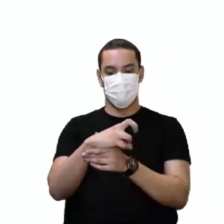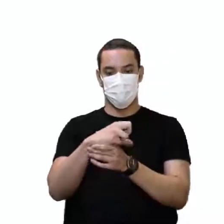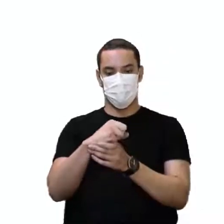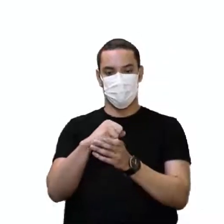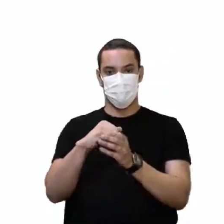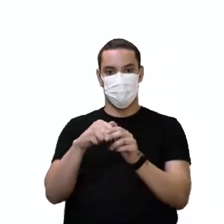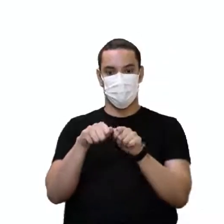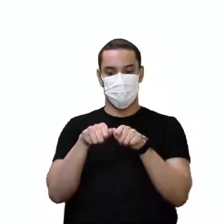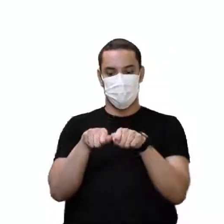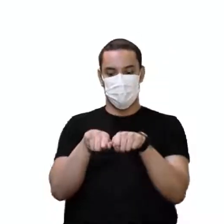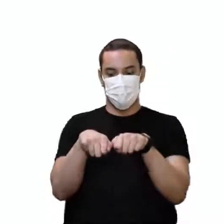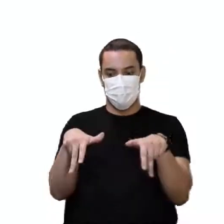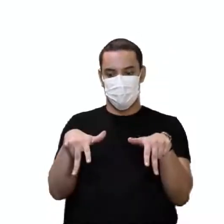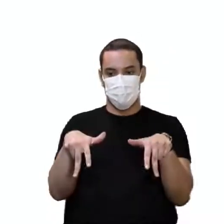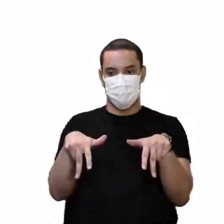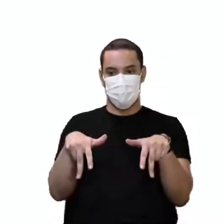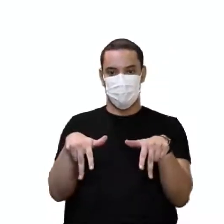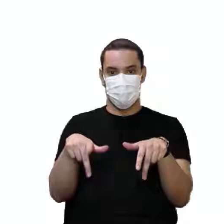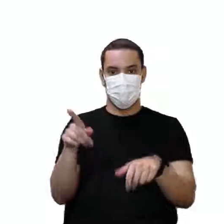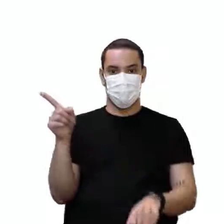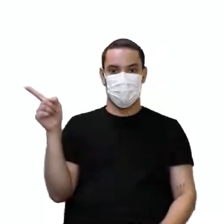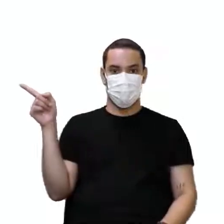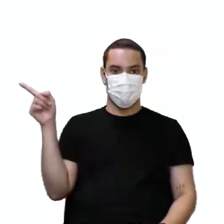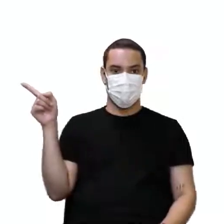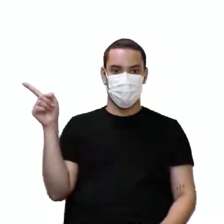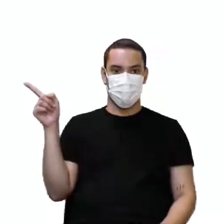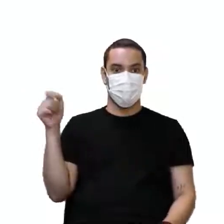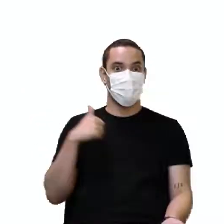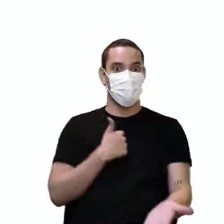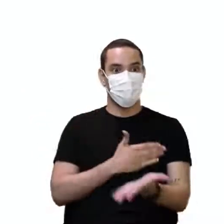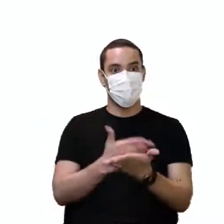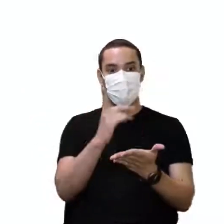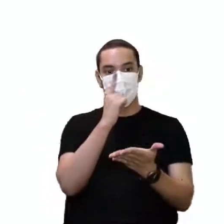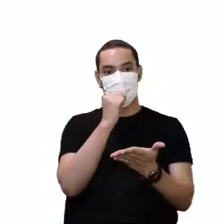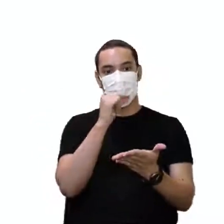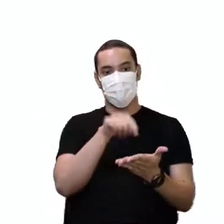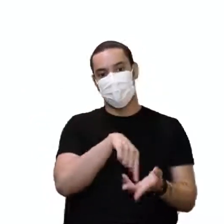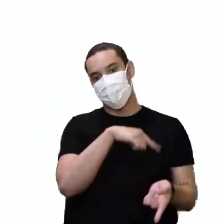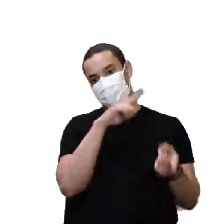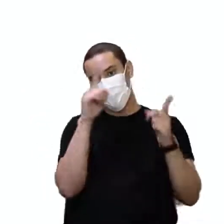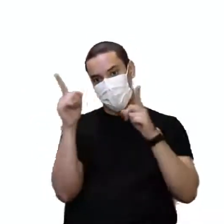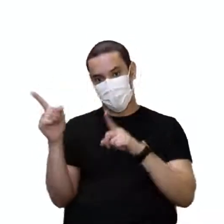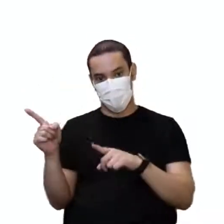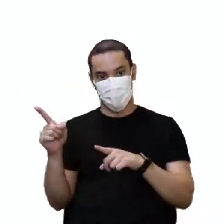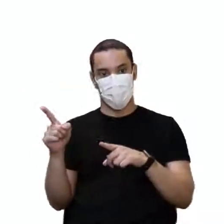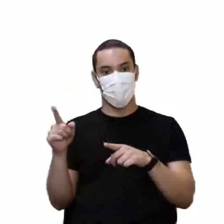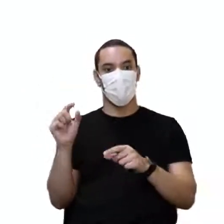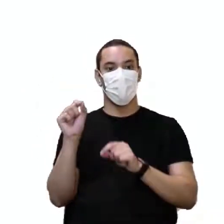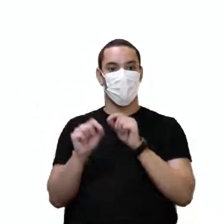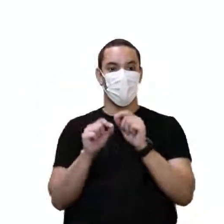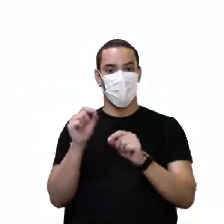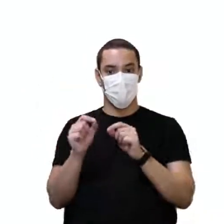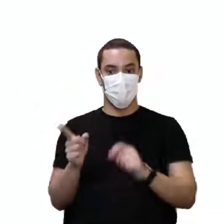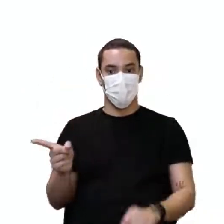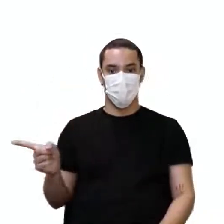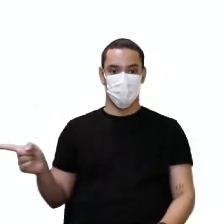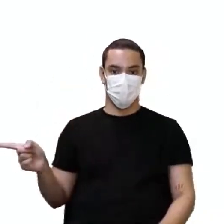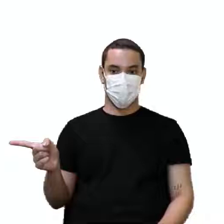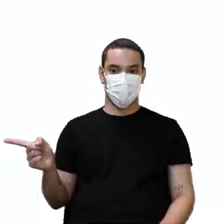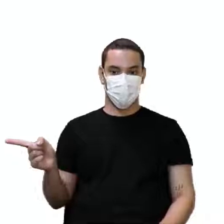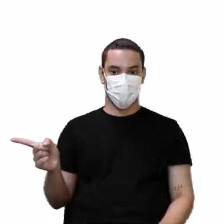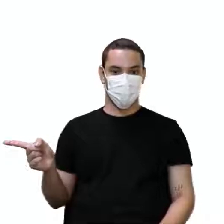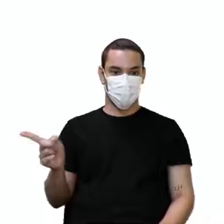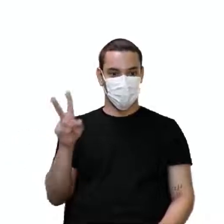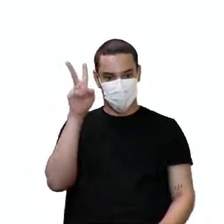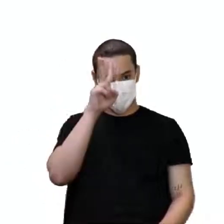organismo até surgir as patinhas e ele passar para o ambiente terrestre. E aqui embaixo a gente tem o que a gente falou ainda agora, que é o amplexo. A